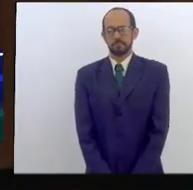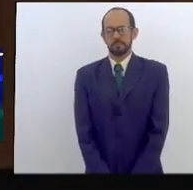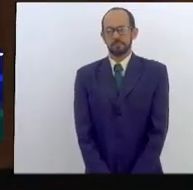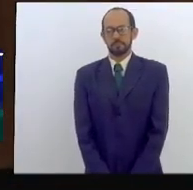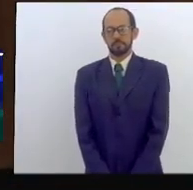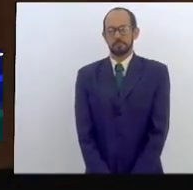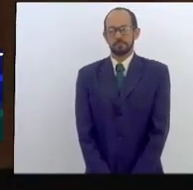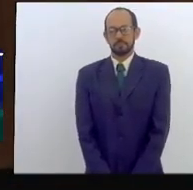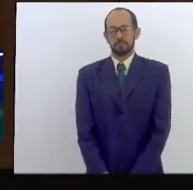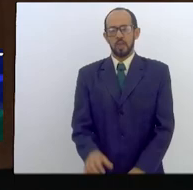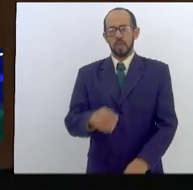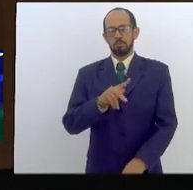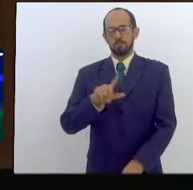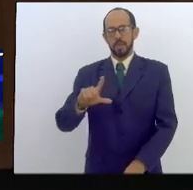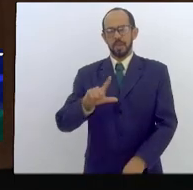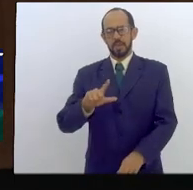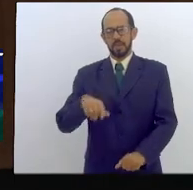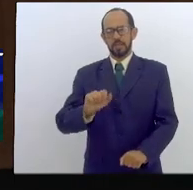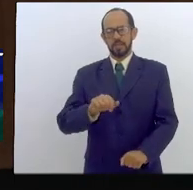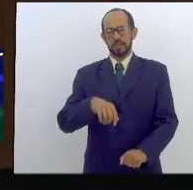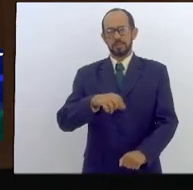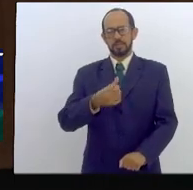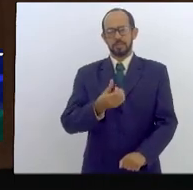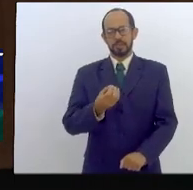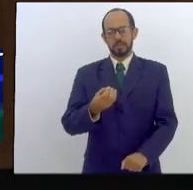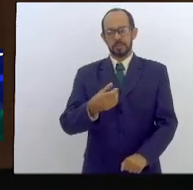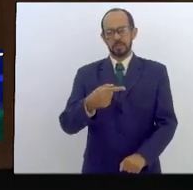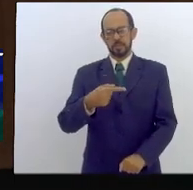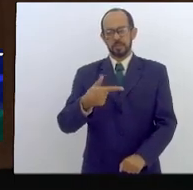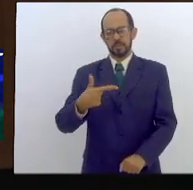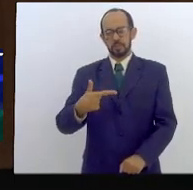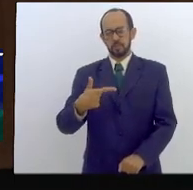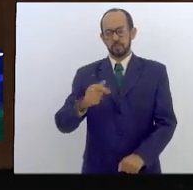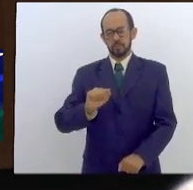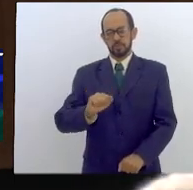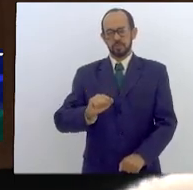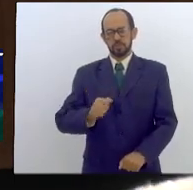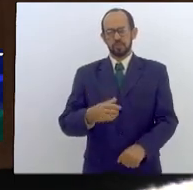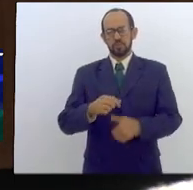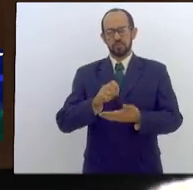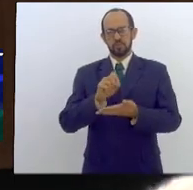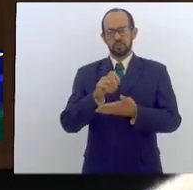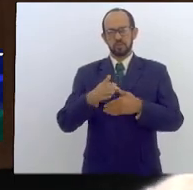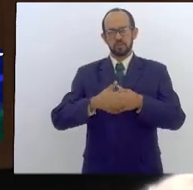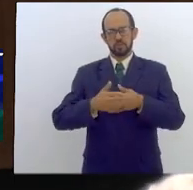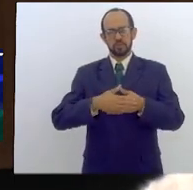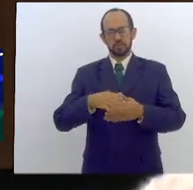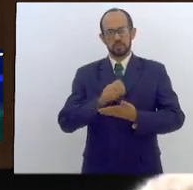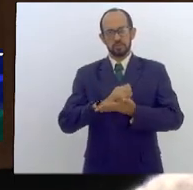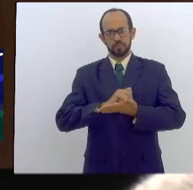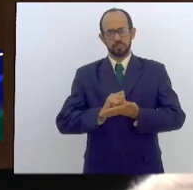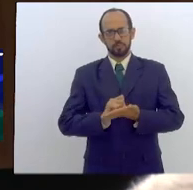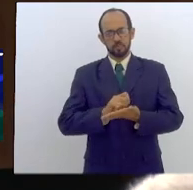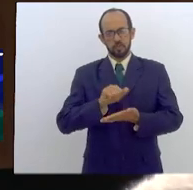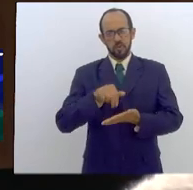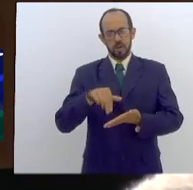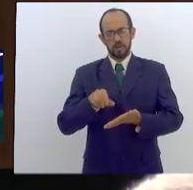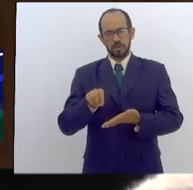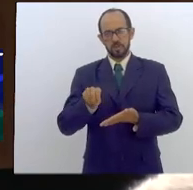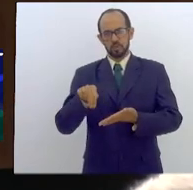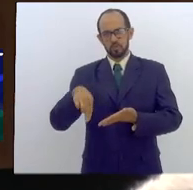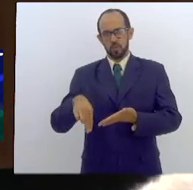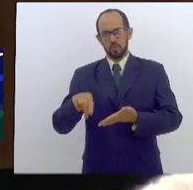Presente projeto de lei 6072, de autoria do deputado Anderson Alexandre, que cria o polo